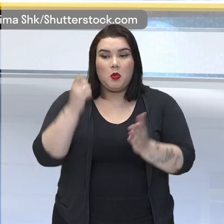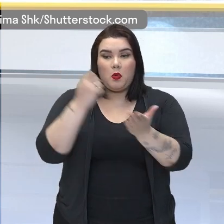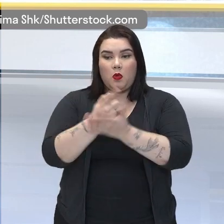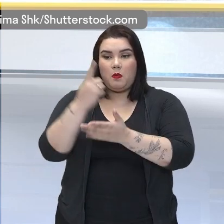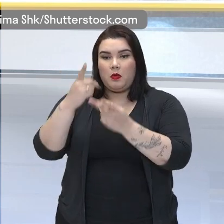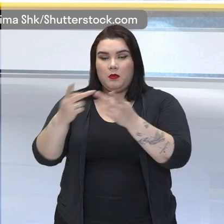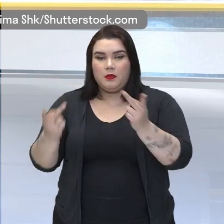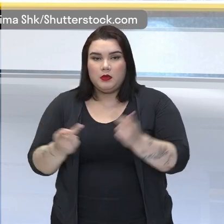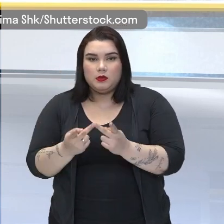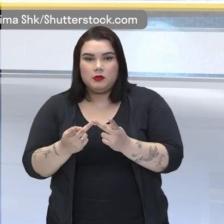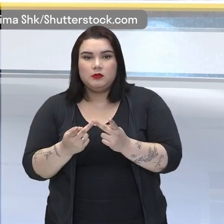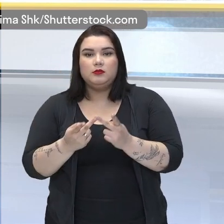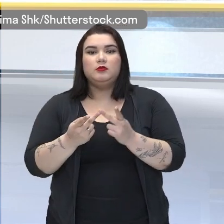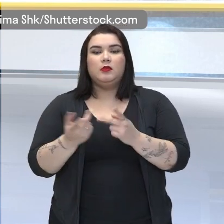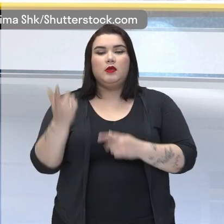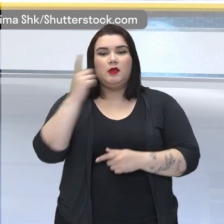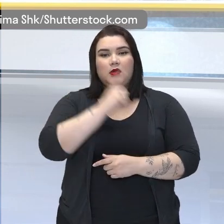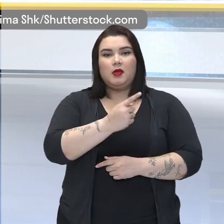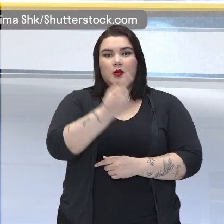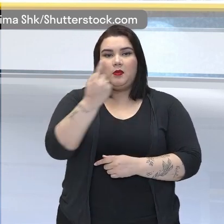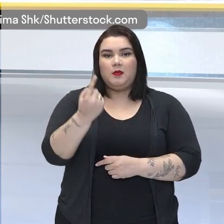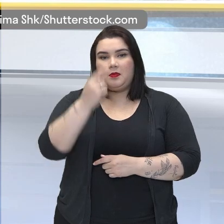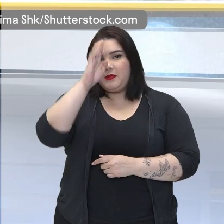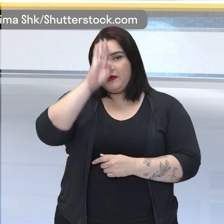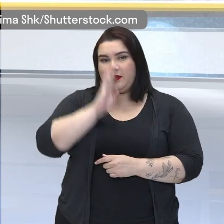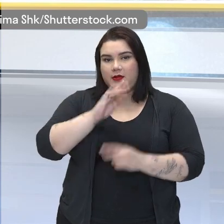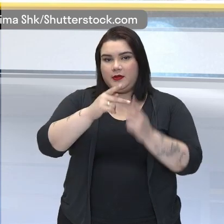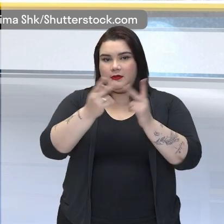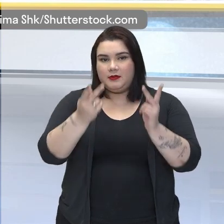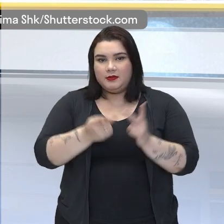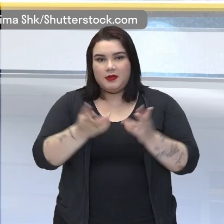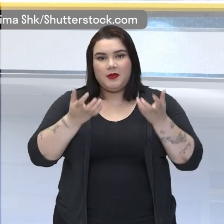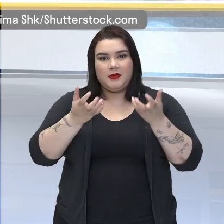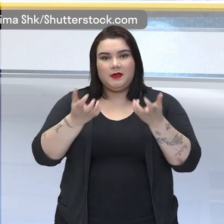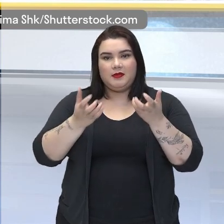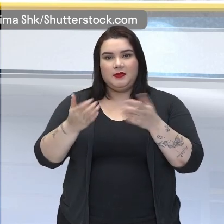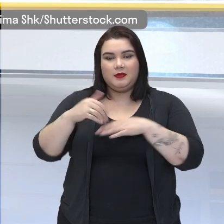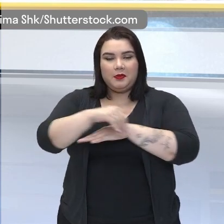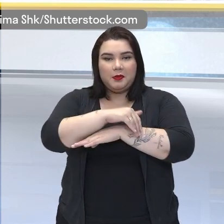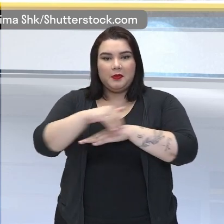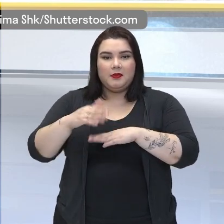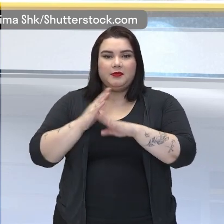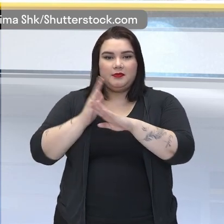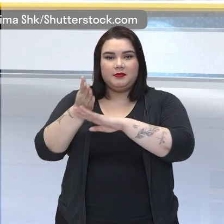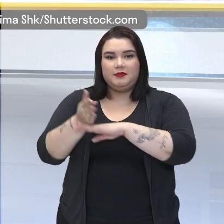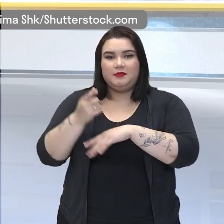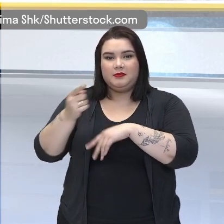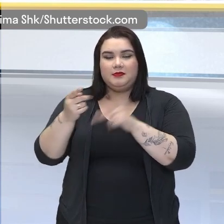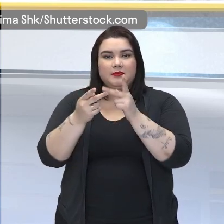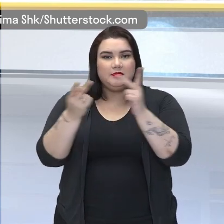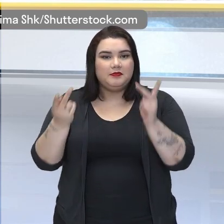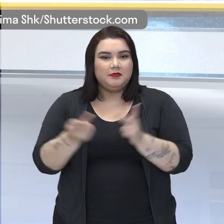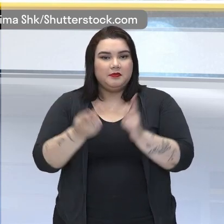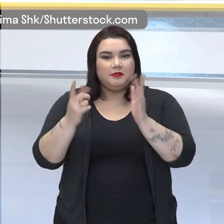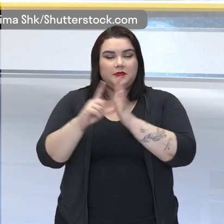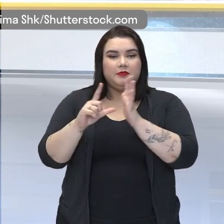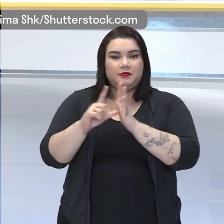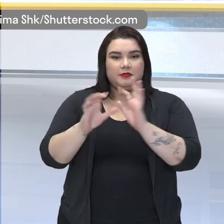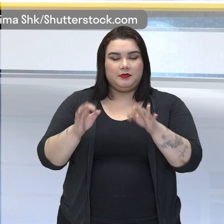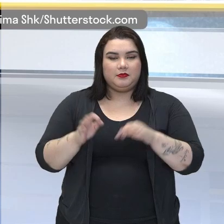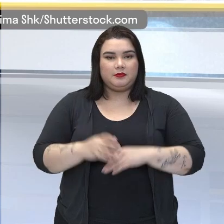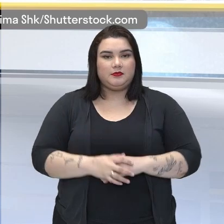uma pizza, olha, leva uma free de graça. Eu já quero o endereço aí dessa pizzaria, hein?